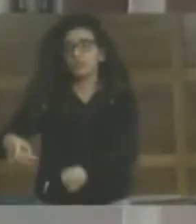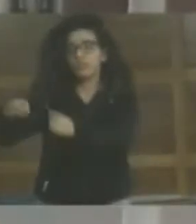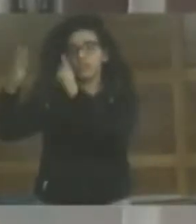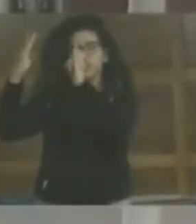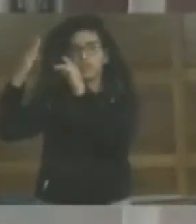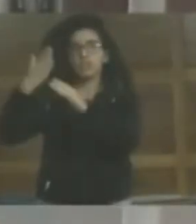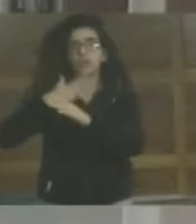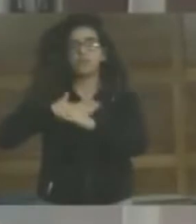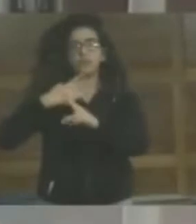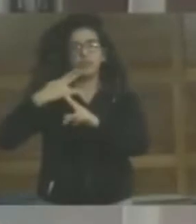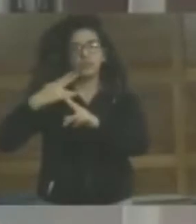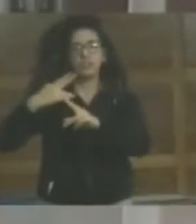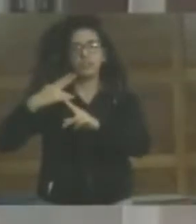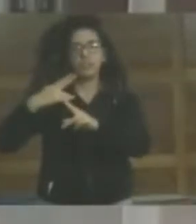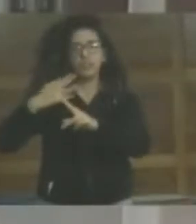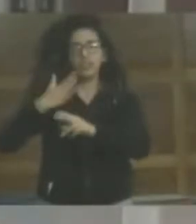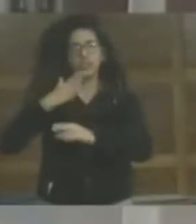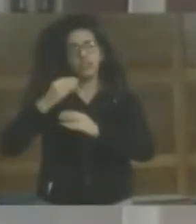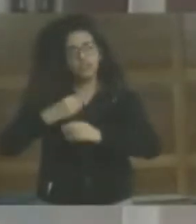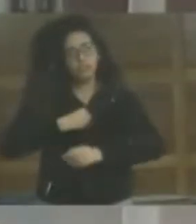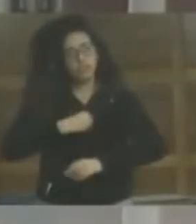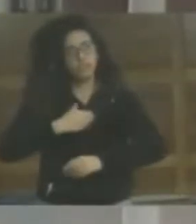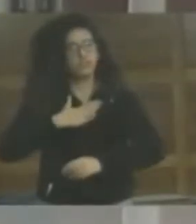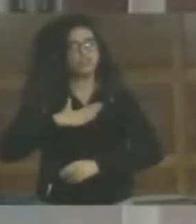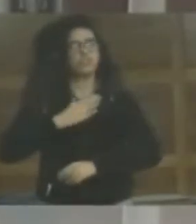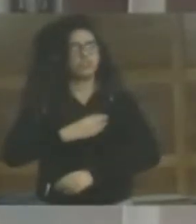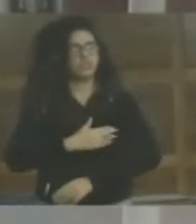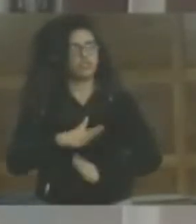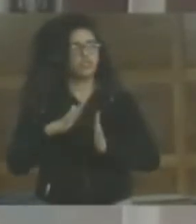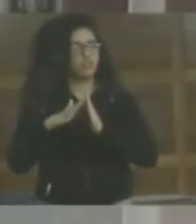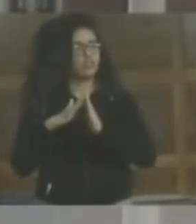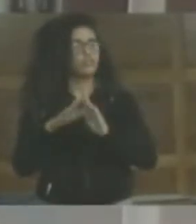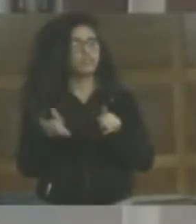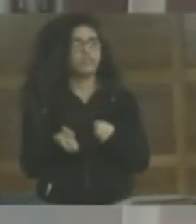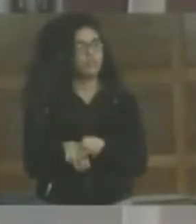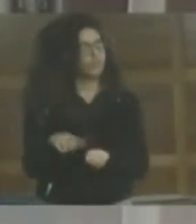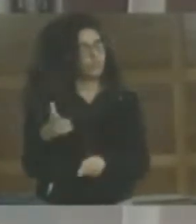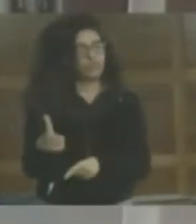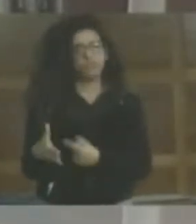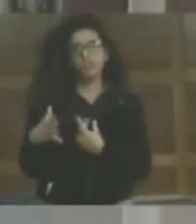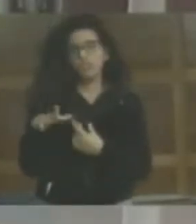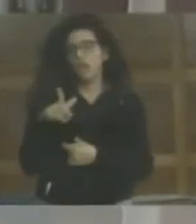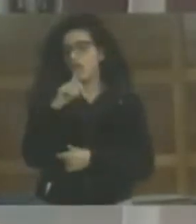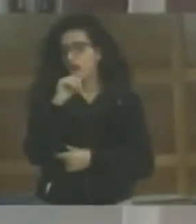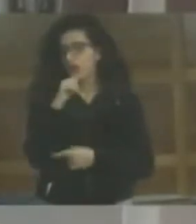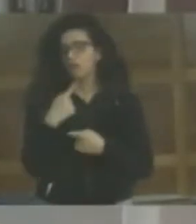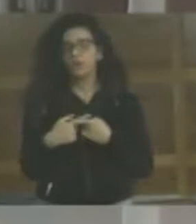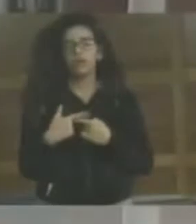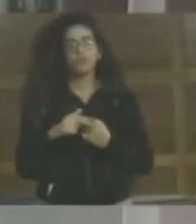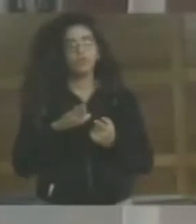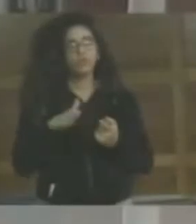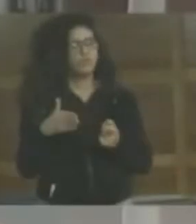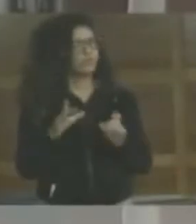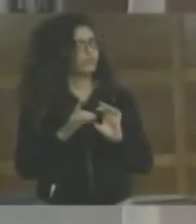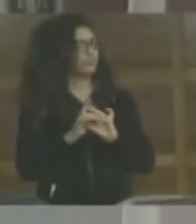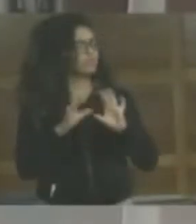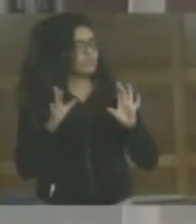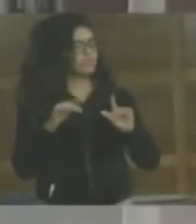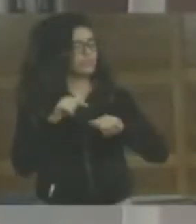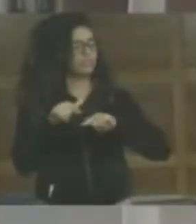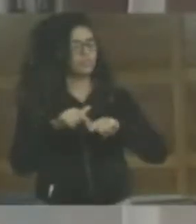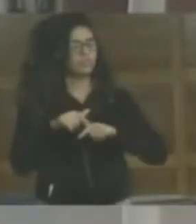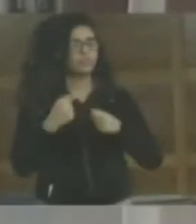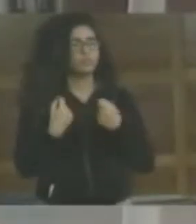água, tiraram a água dessa tubulação que passa ali, porque quando foi fazer o licenciamento do empreendimento, tinha que